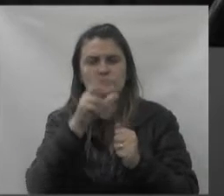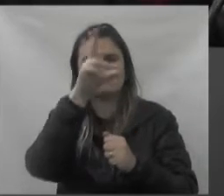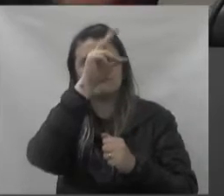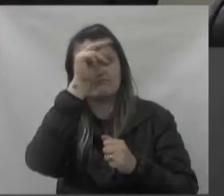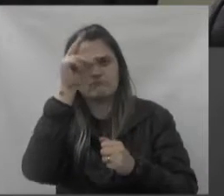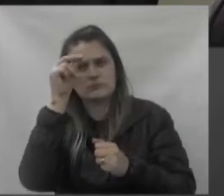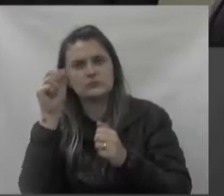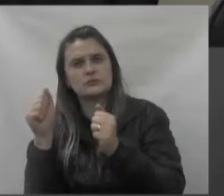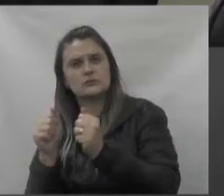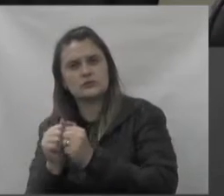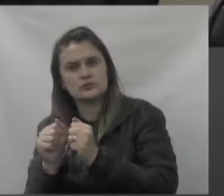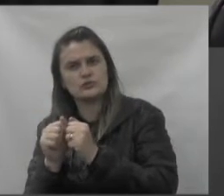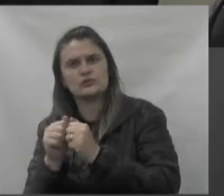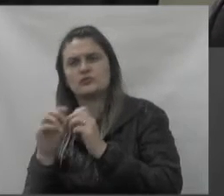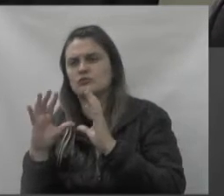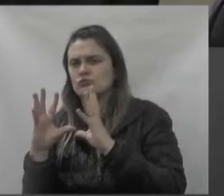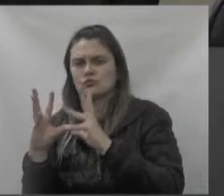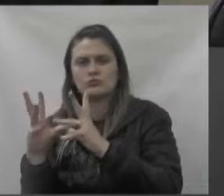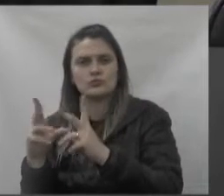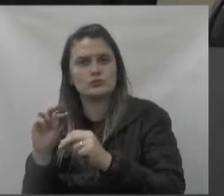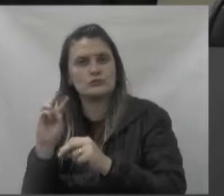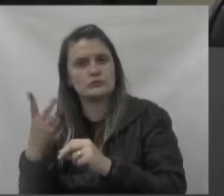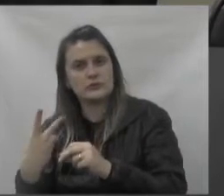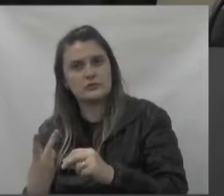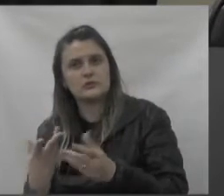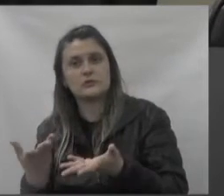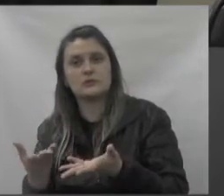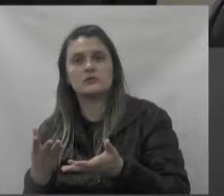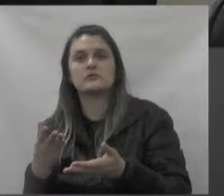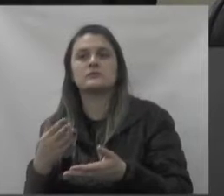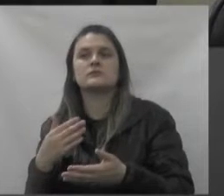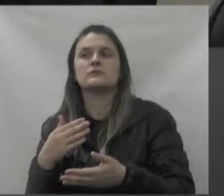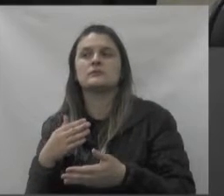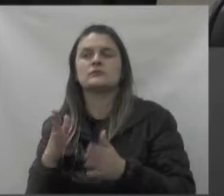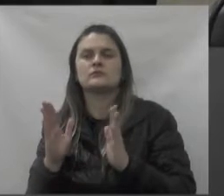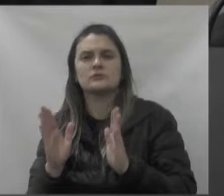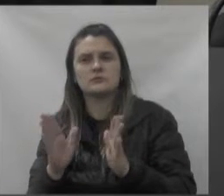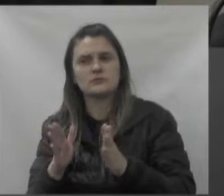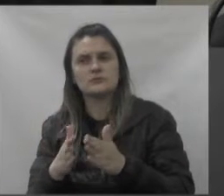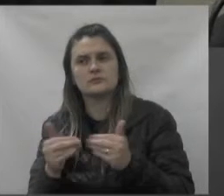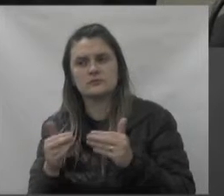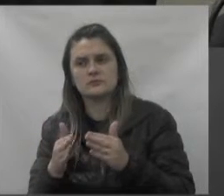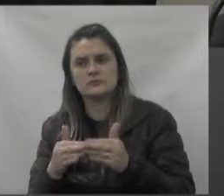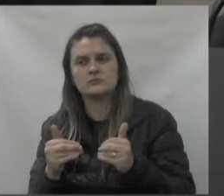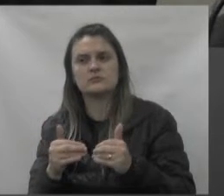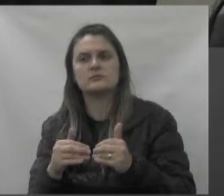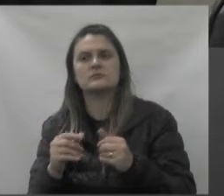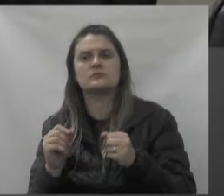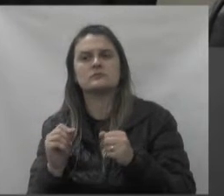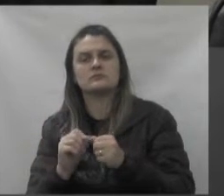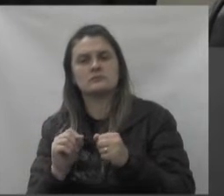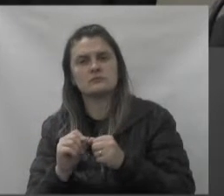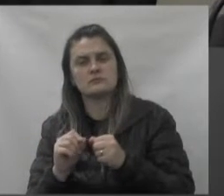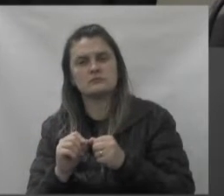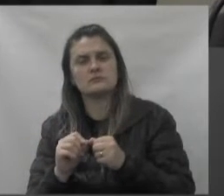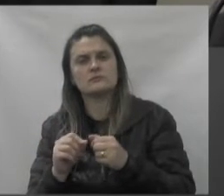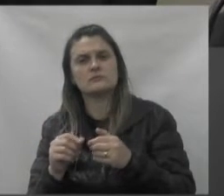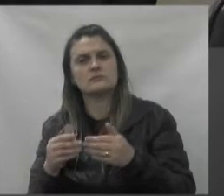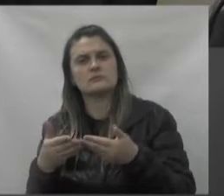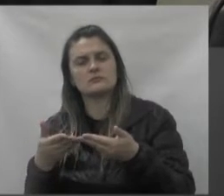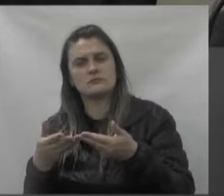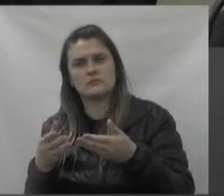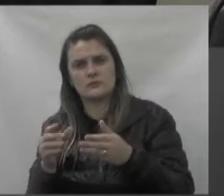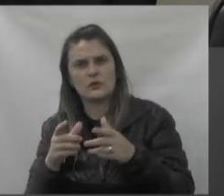executivo, junto com todos os vereadores, que foi solicitado para que fosse designado